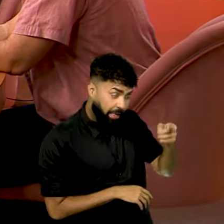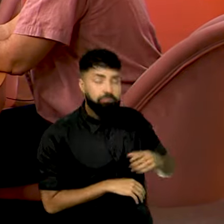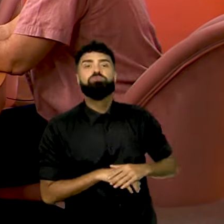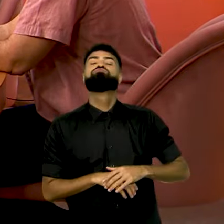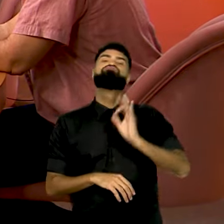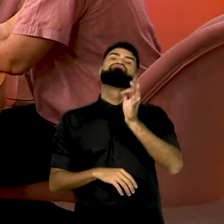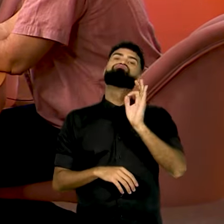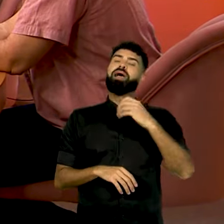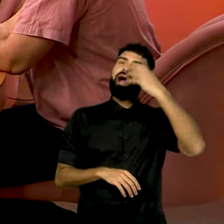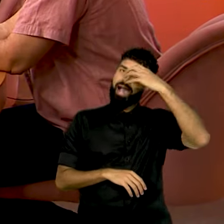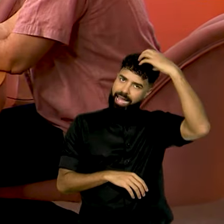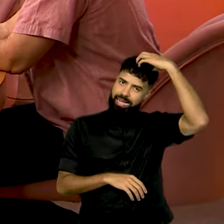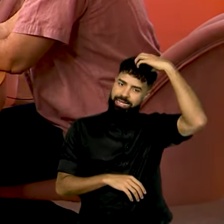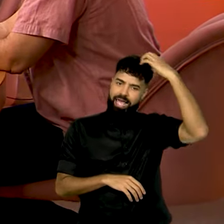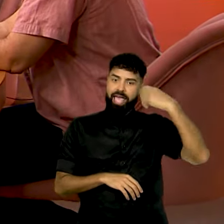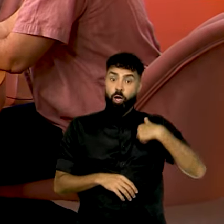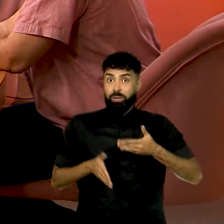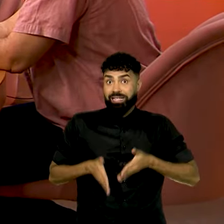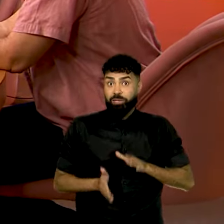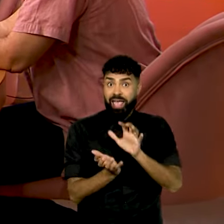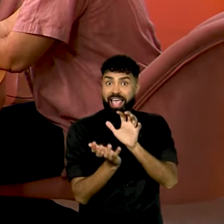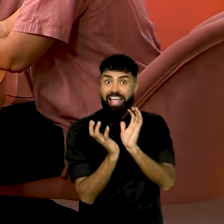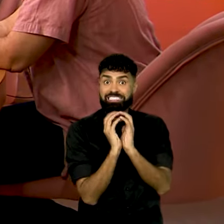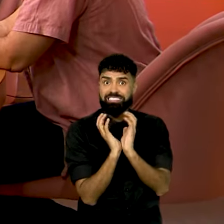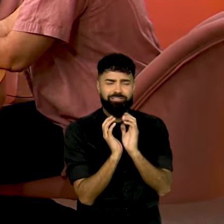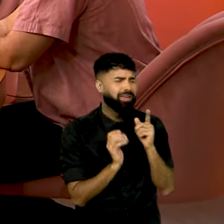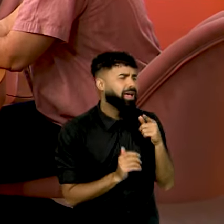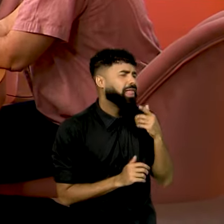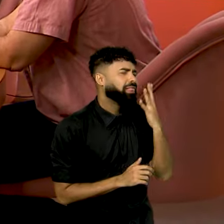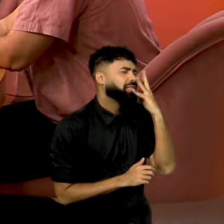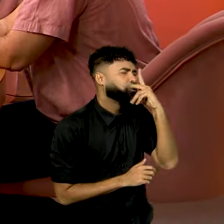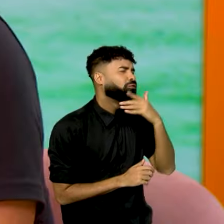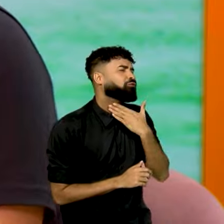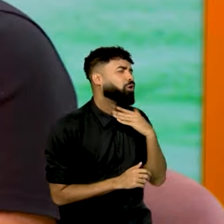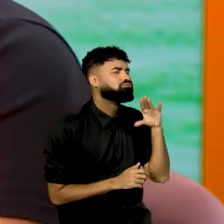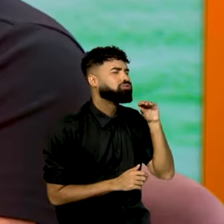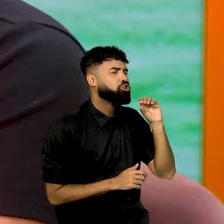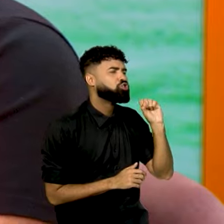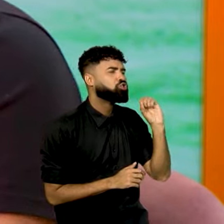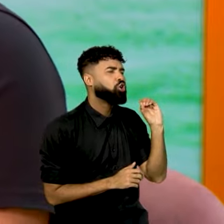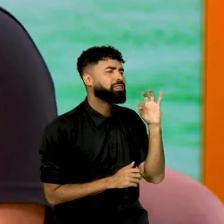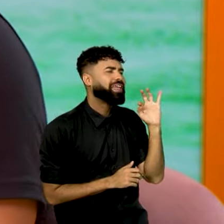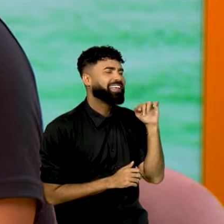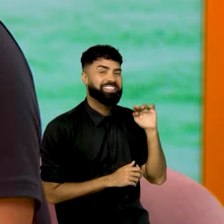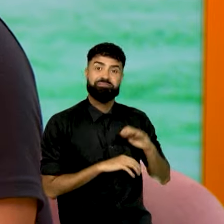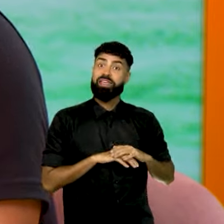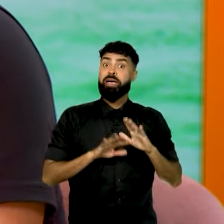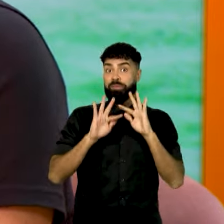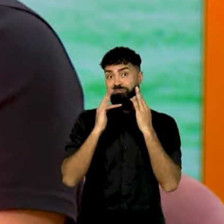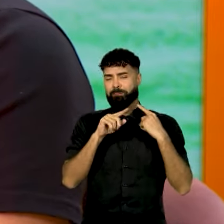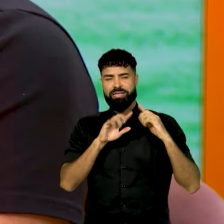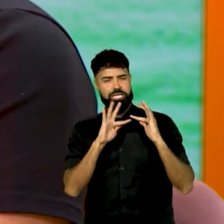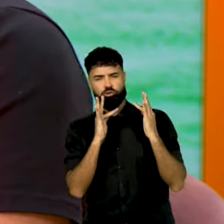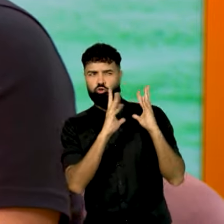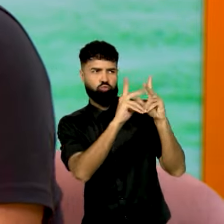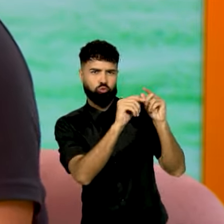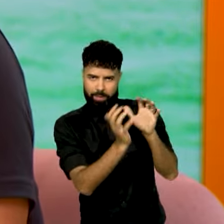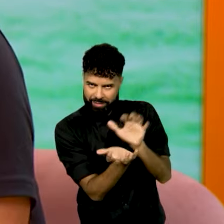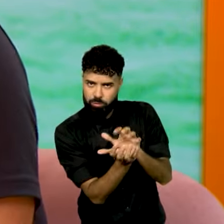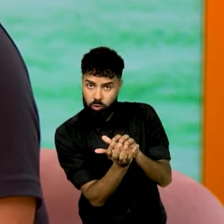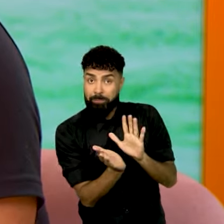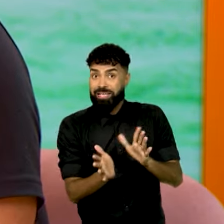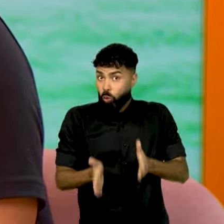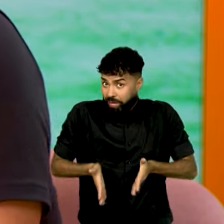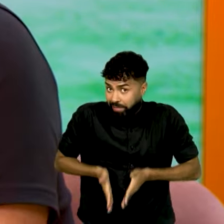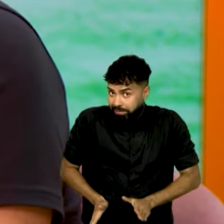Angra dos Reis, apesar de eu ser um recifense. Um recifense com esse sotaque lindo. De alma e coração, minha família é toda pernambucana, mas eu nasci em